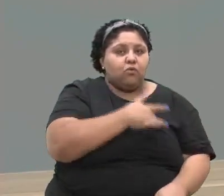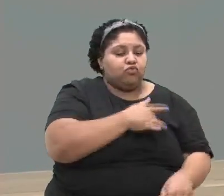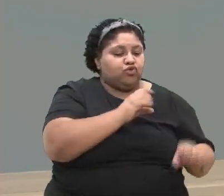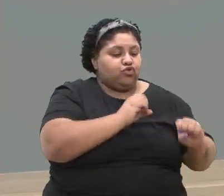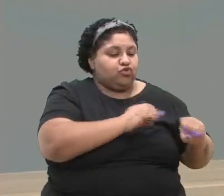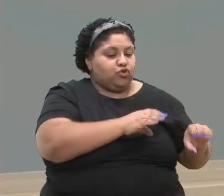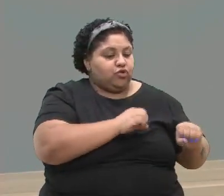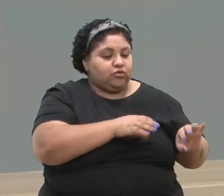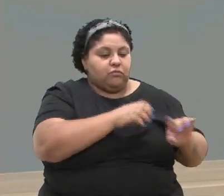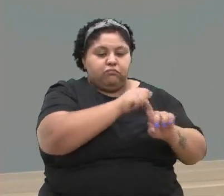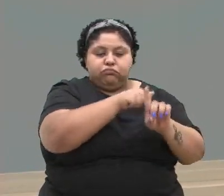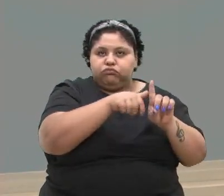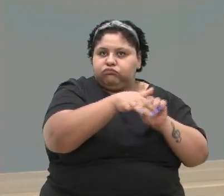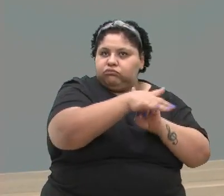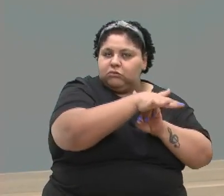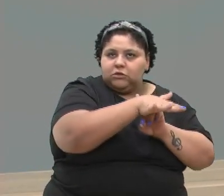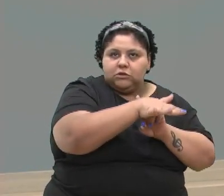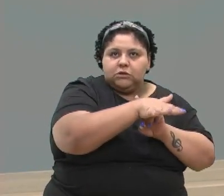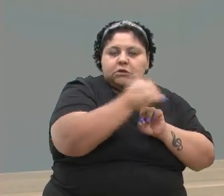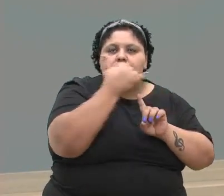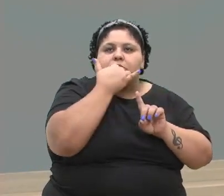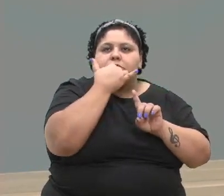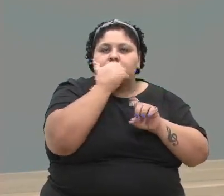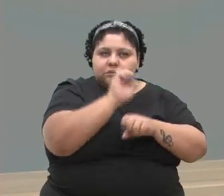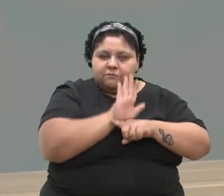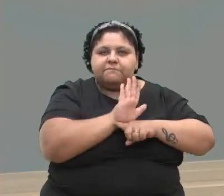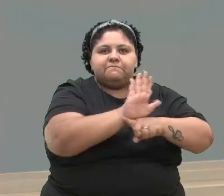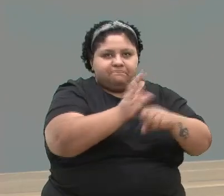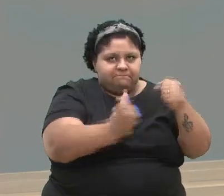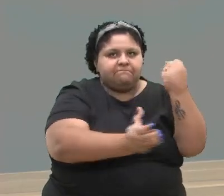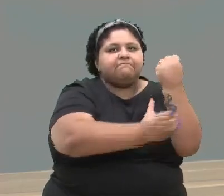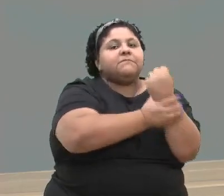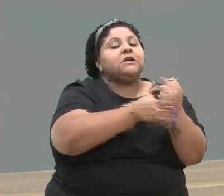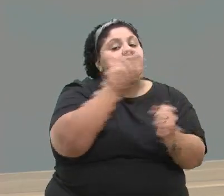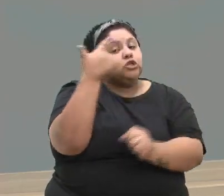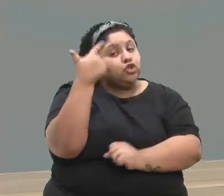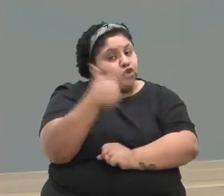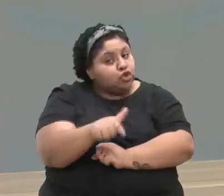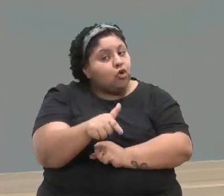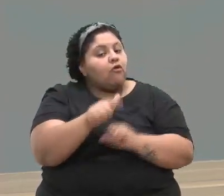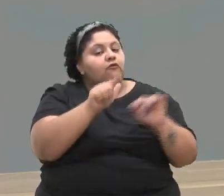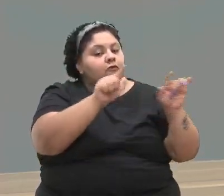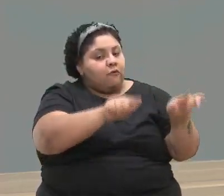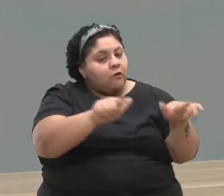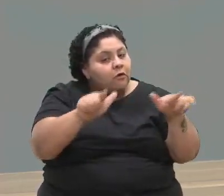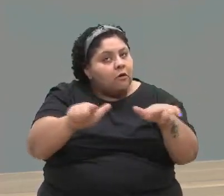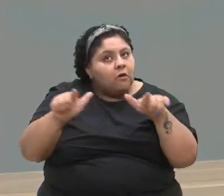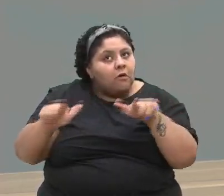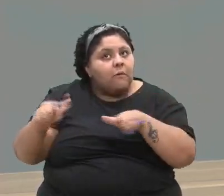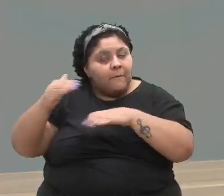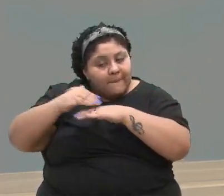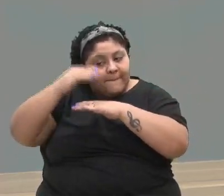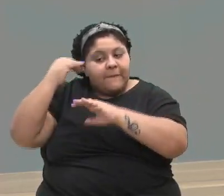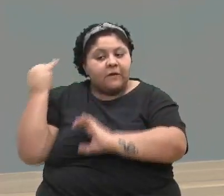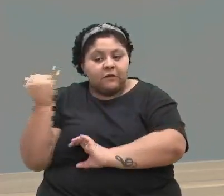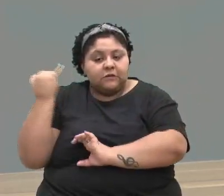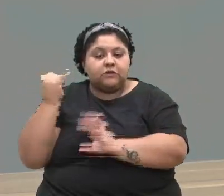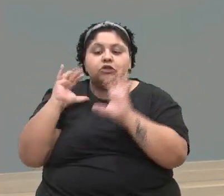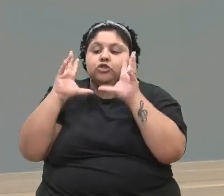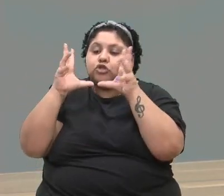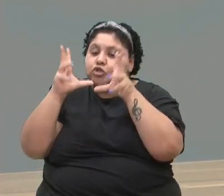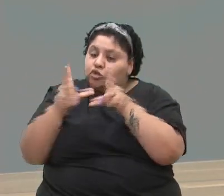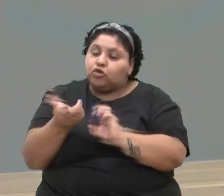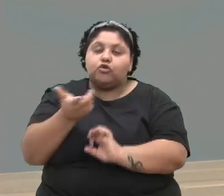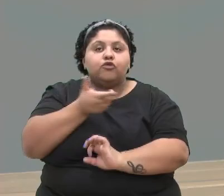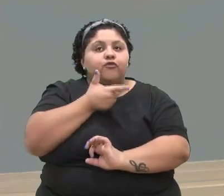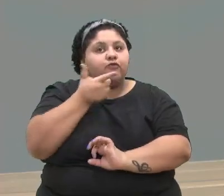educação, assistência, segurança, novamente aquelas áreas mais importantes, que todo mundo diz que